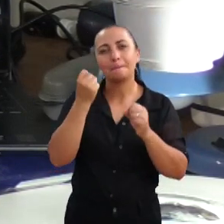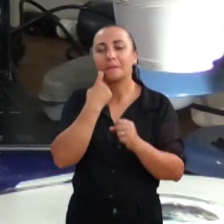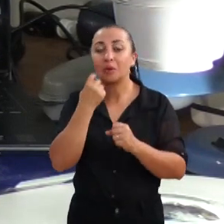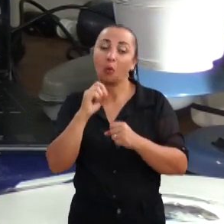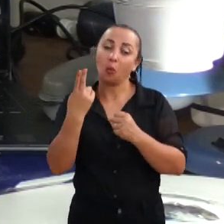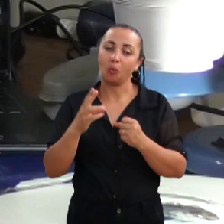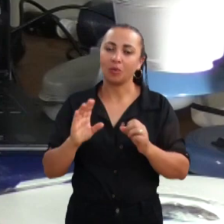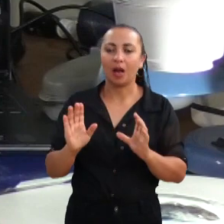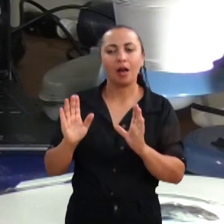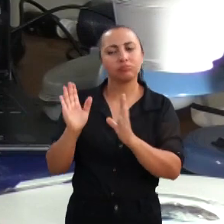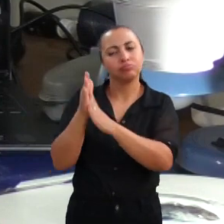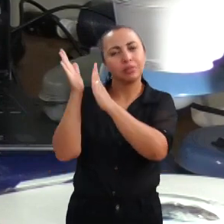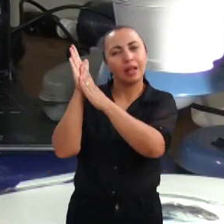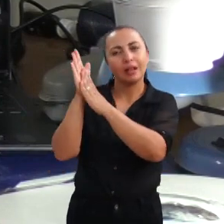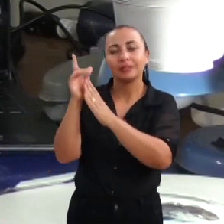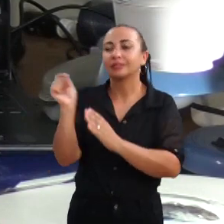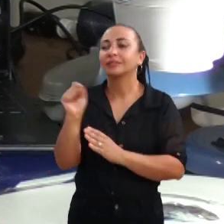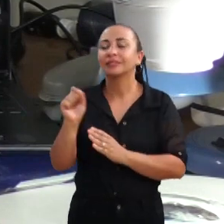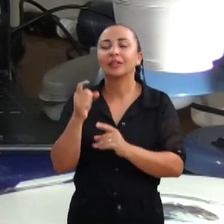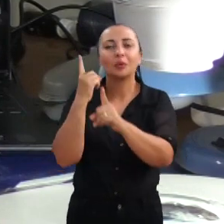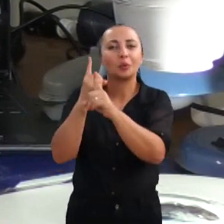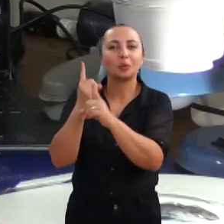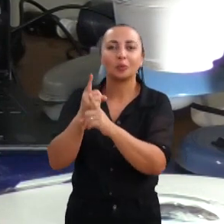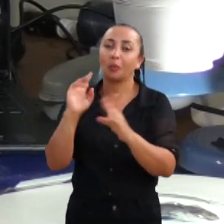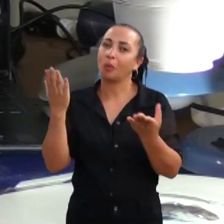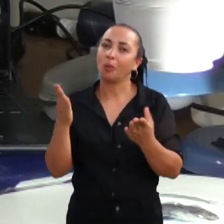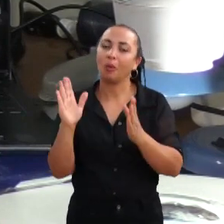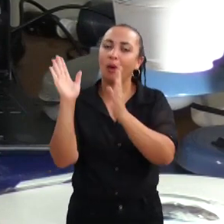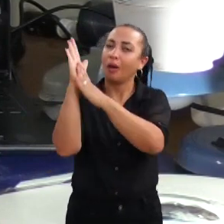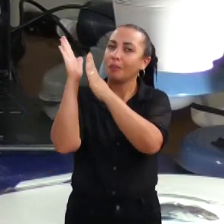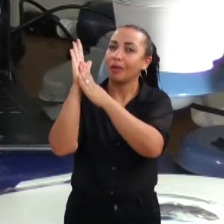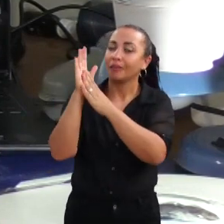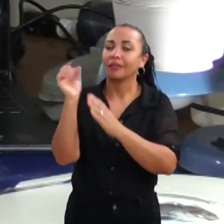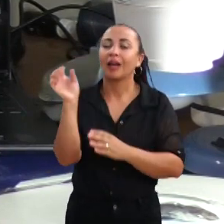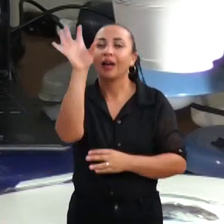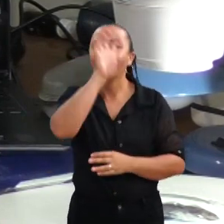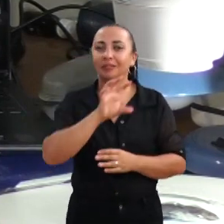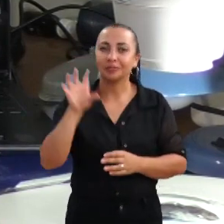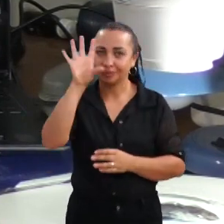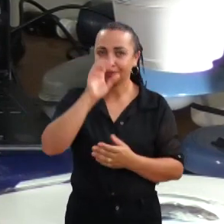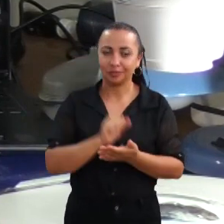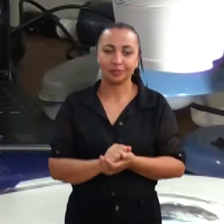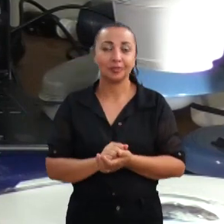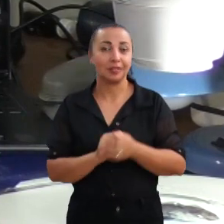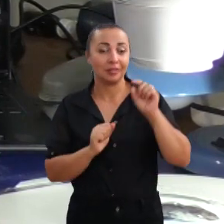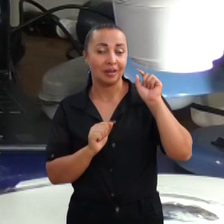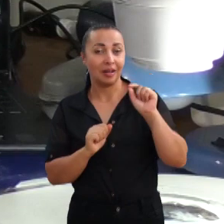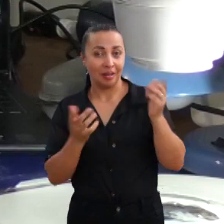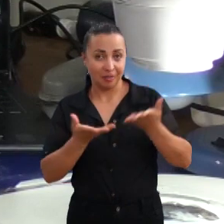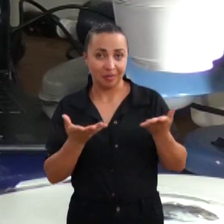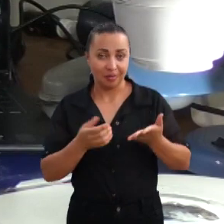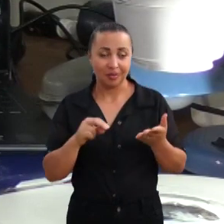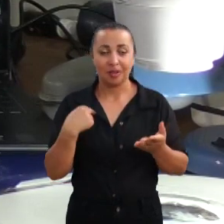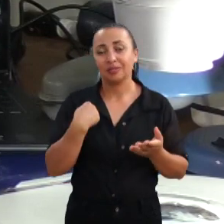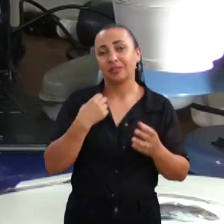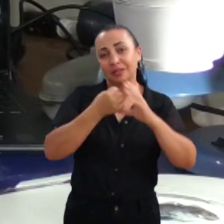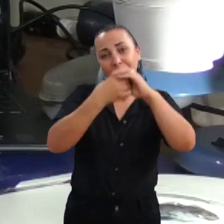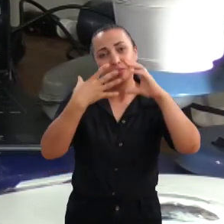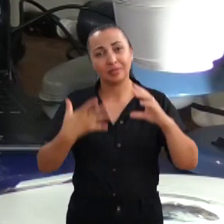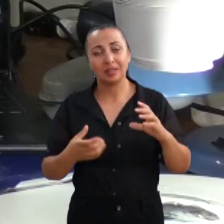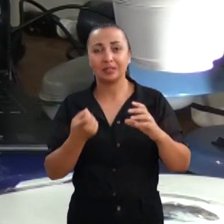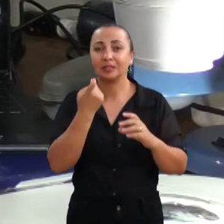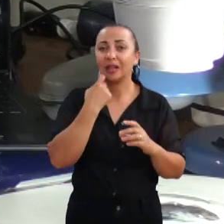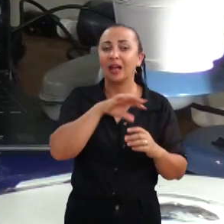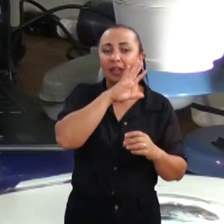Ou a gente faz uma homenagem a quem descobriu, ou a gente faz uma homenagem na região. Ultimamente eu